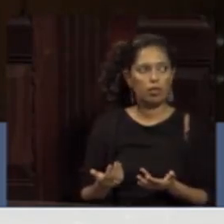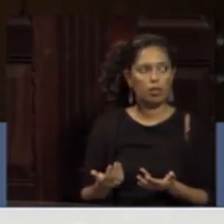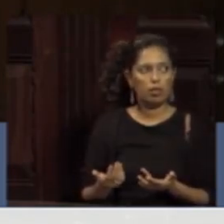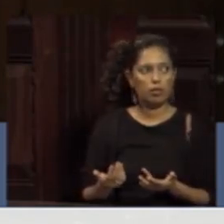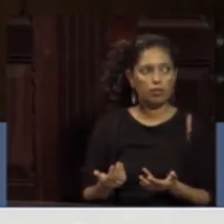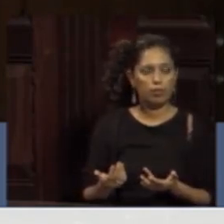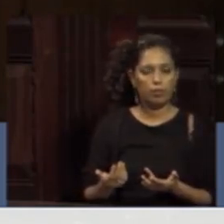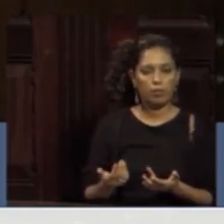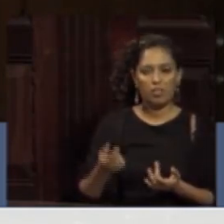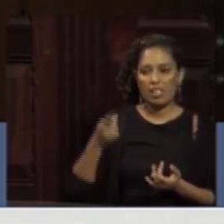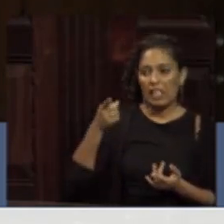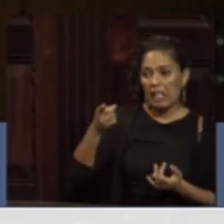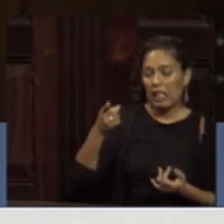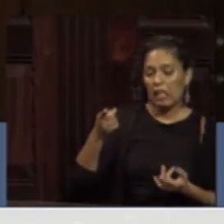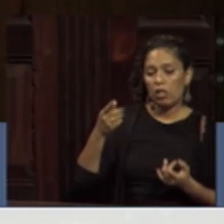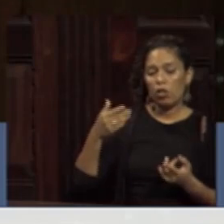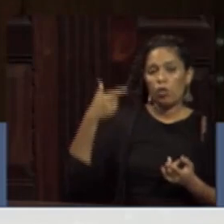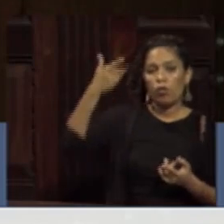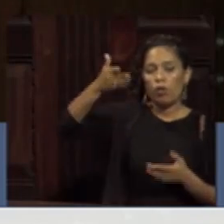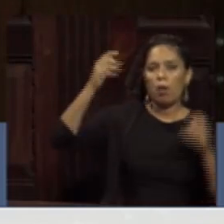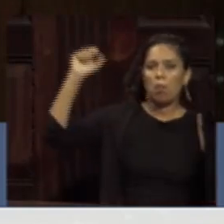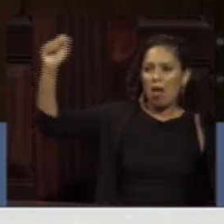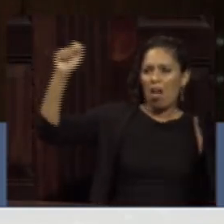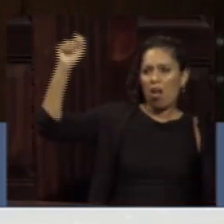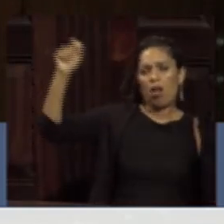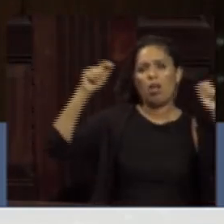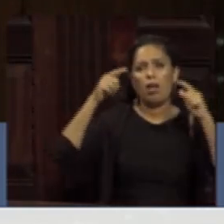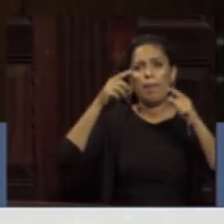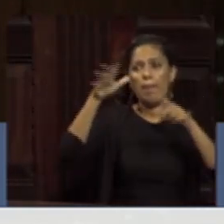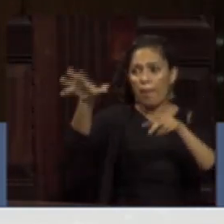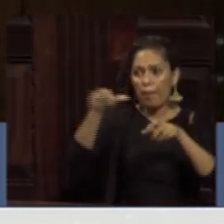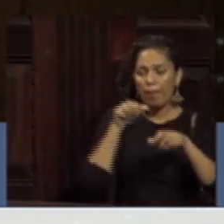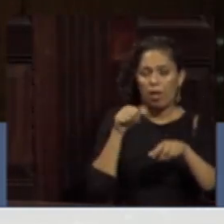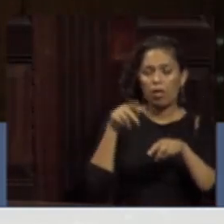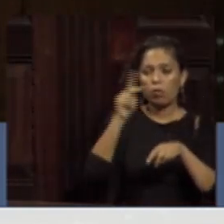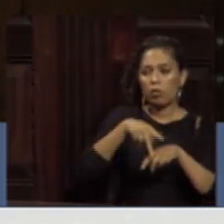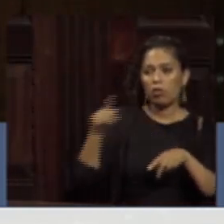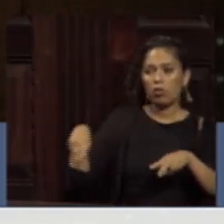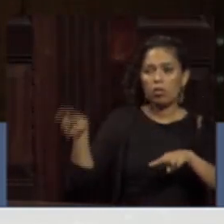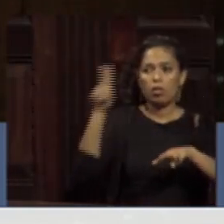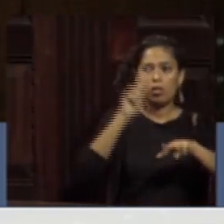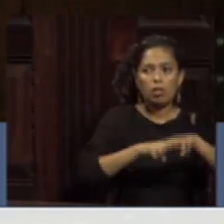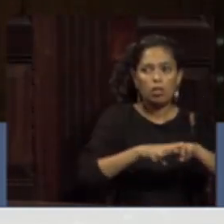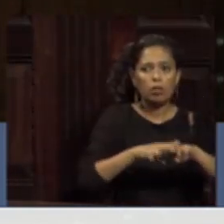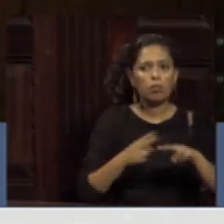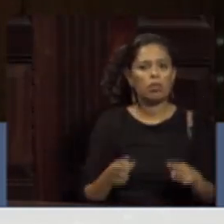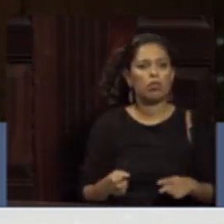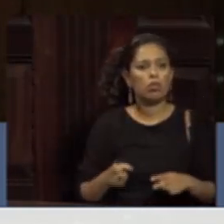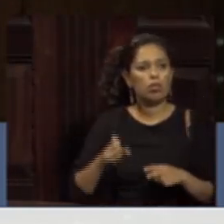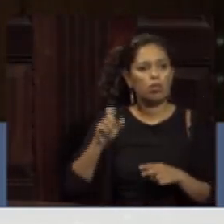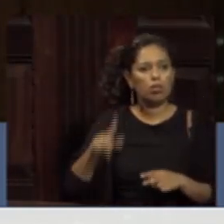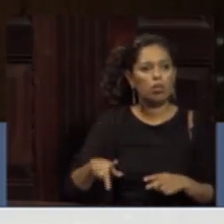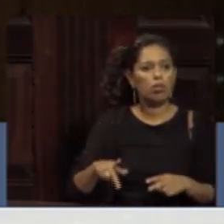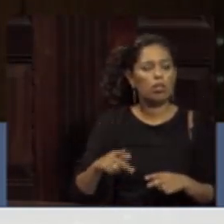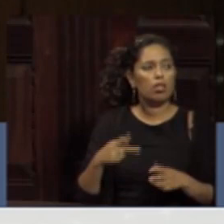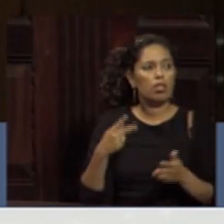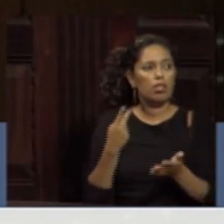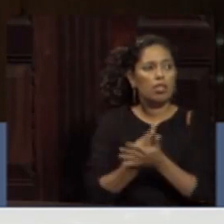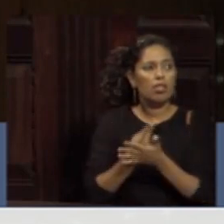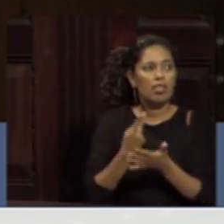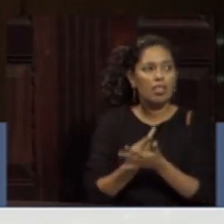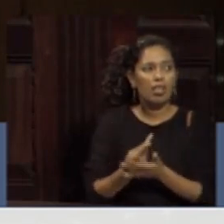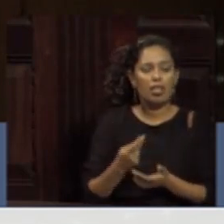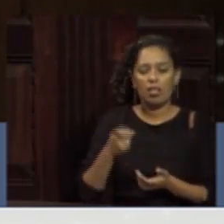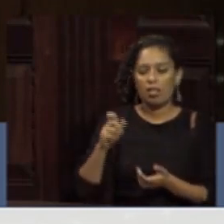uma reivindicação de que a coordenadoria recebesse uma comissão para negociar. Isso é uma escalada de